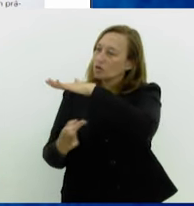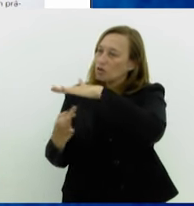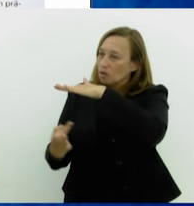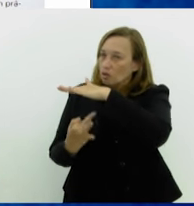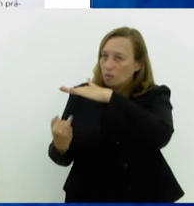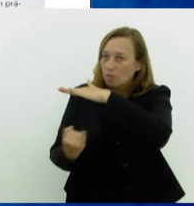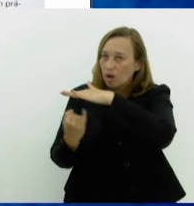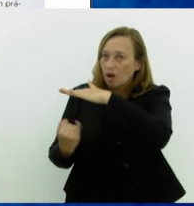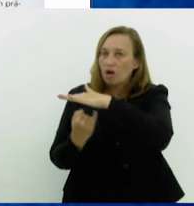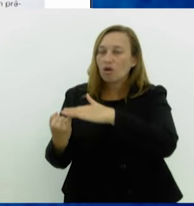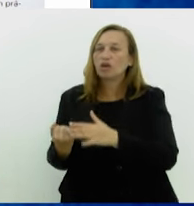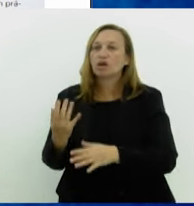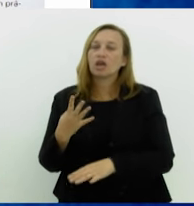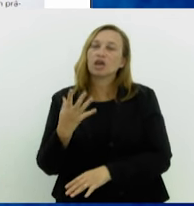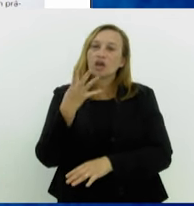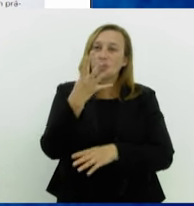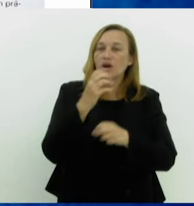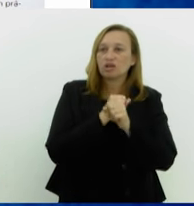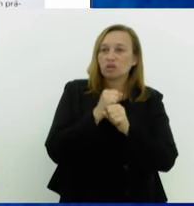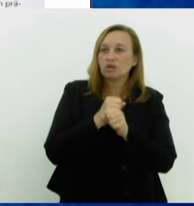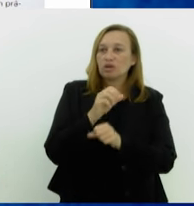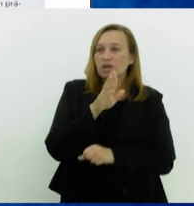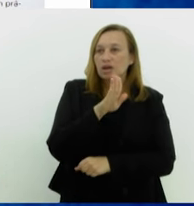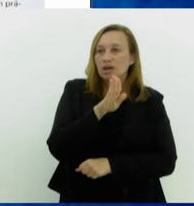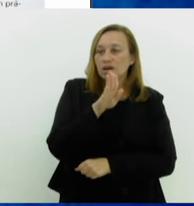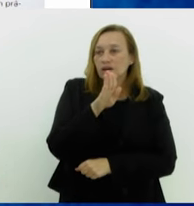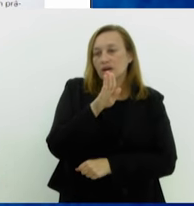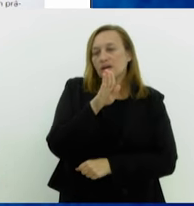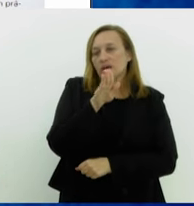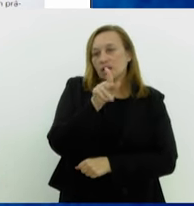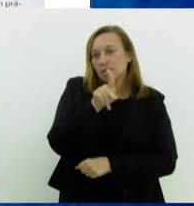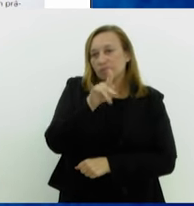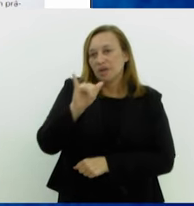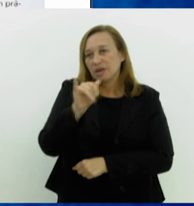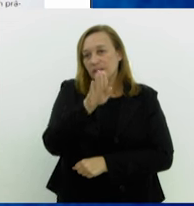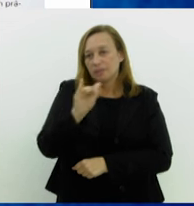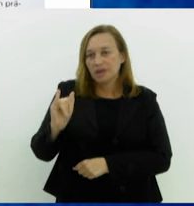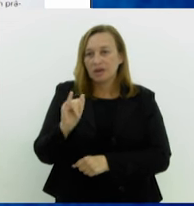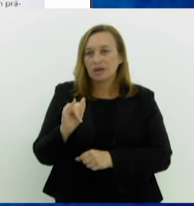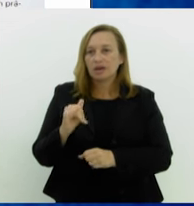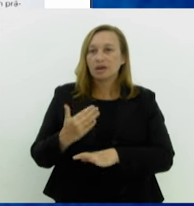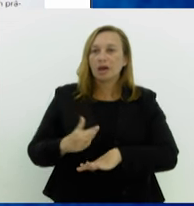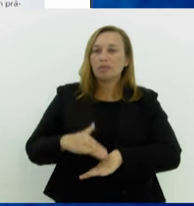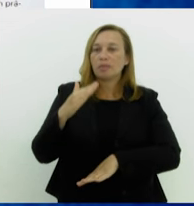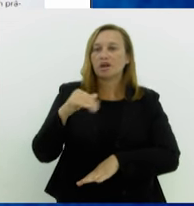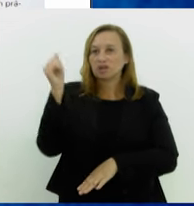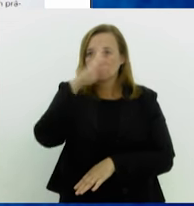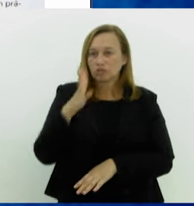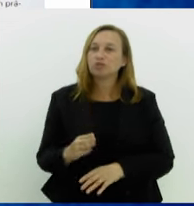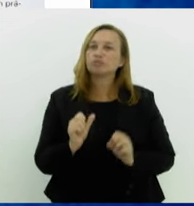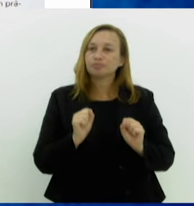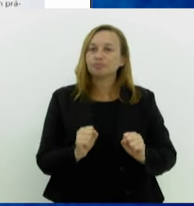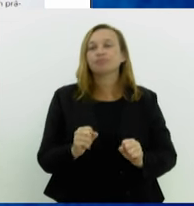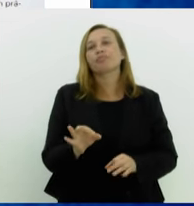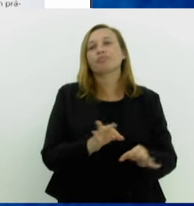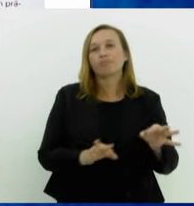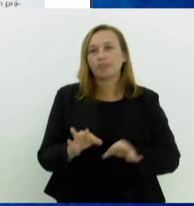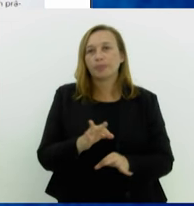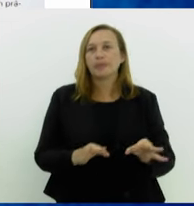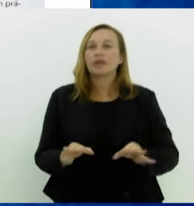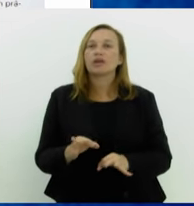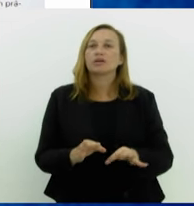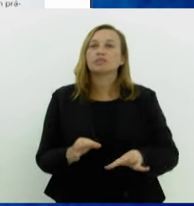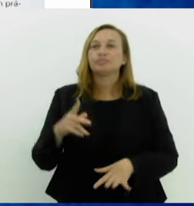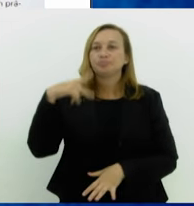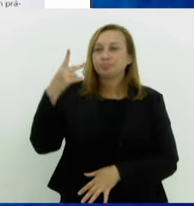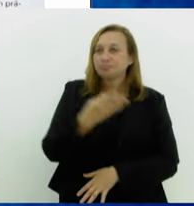88% o PIB do Brasil você tira 5 milhões a linha da pobreza e você pode fazer isso com um programa com uma política adequada de